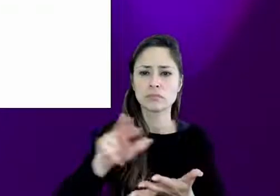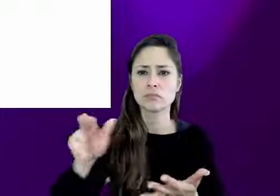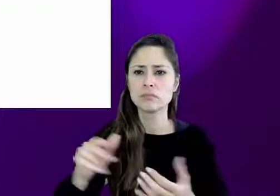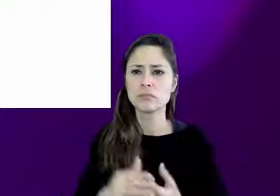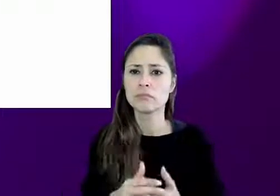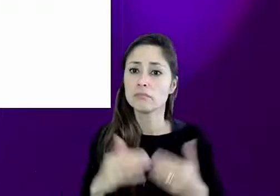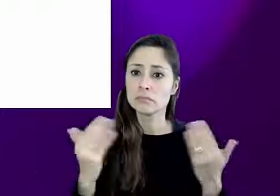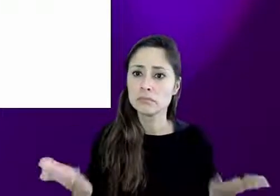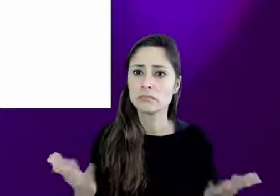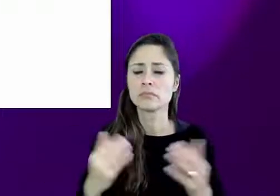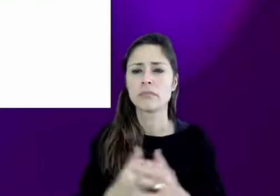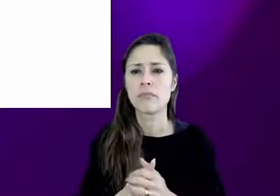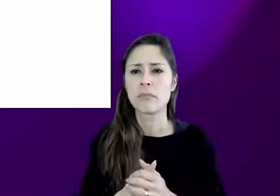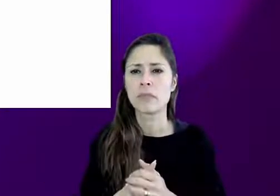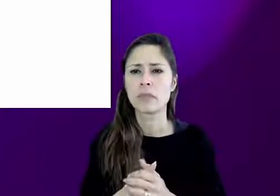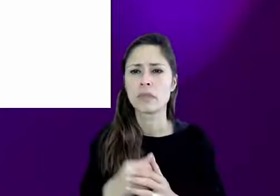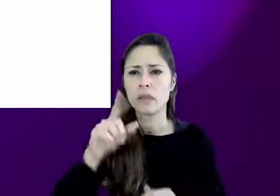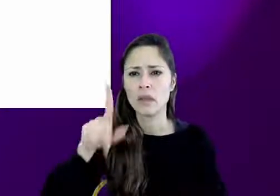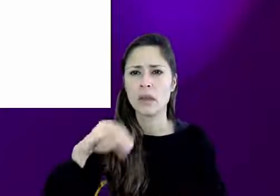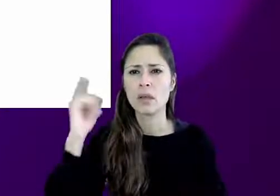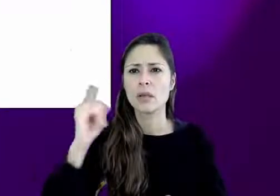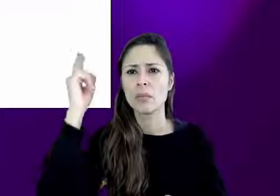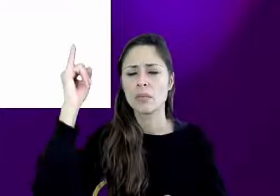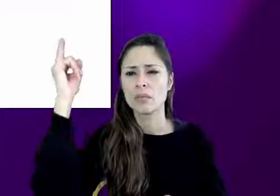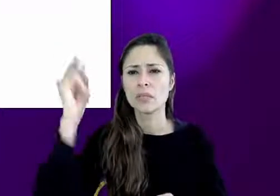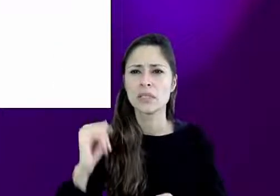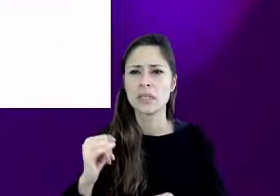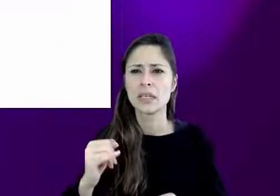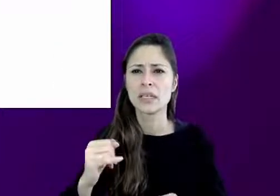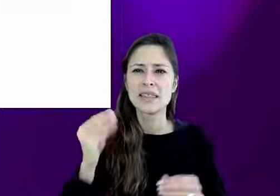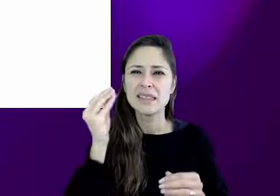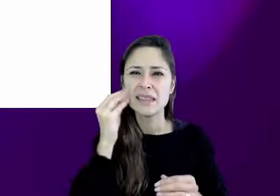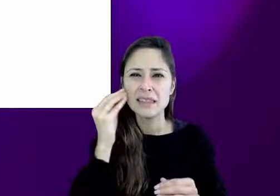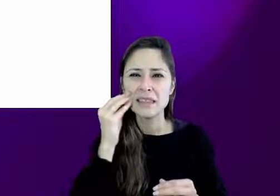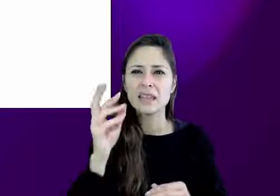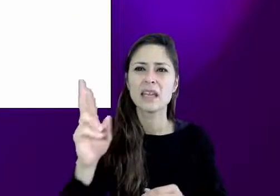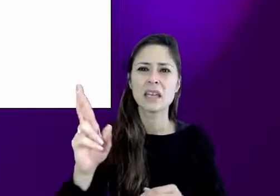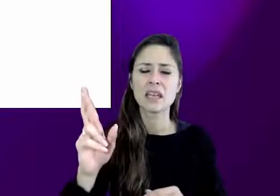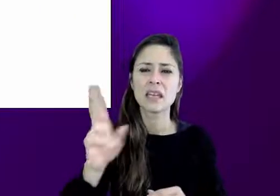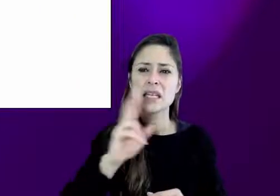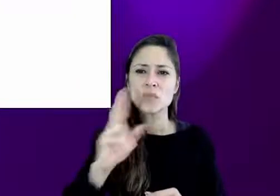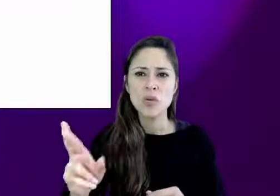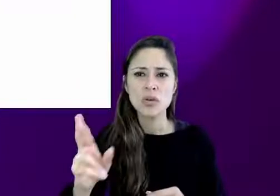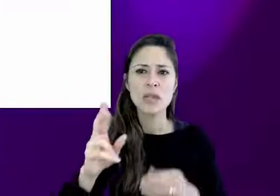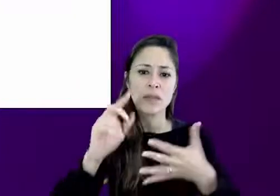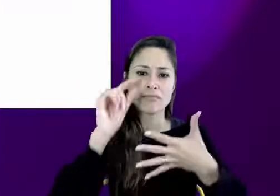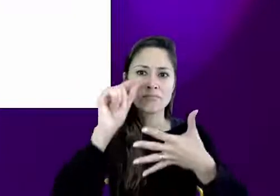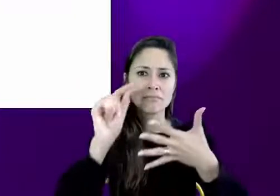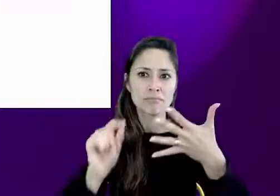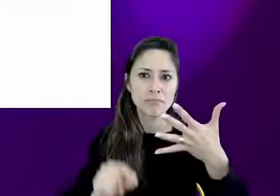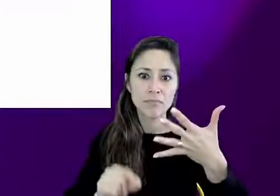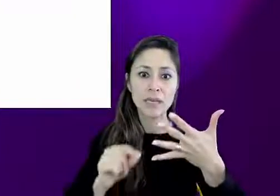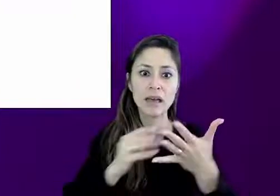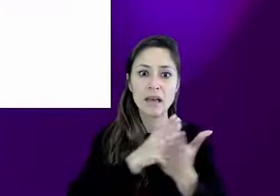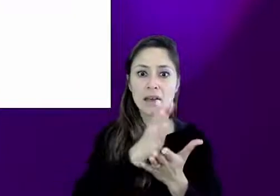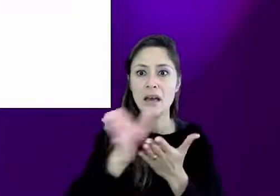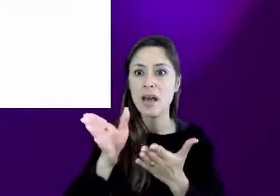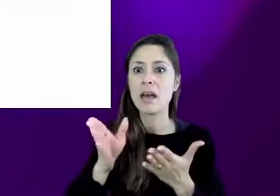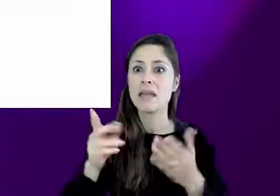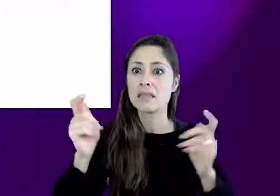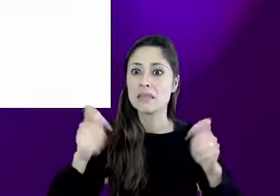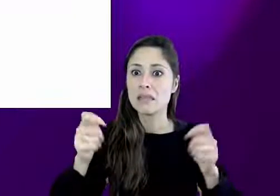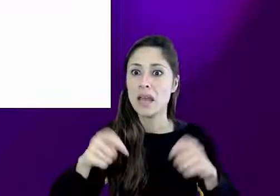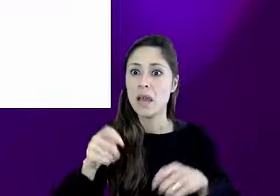Então, é importante a gente tentar responder se as alternativas disponíveis devem ser usadas